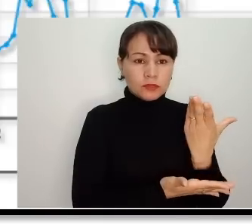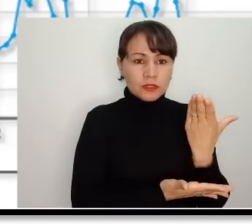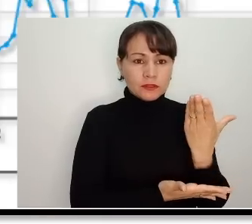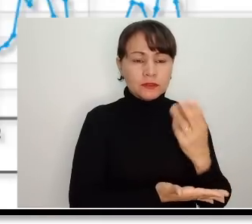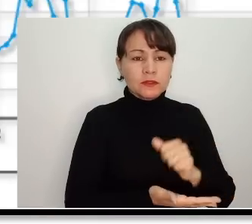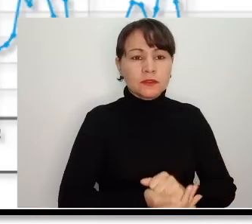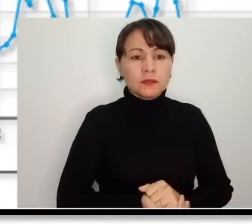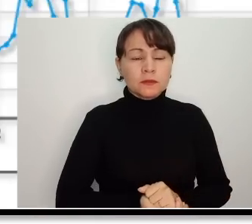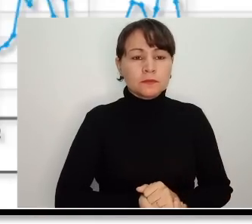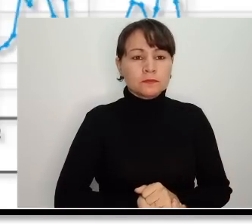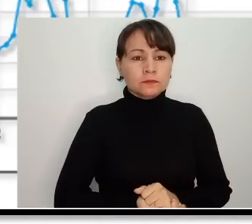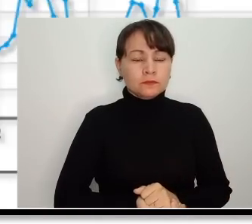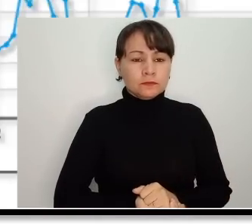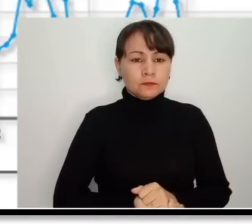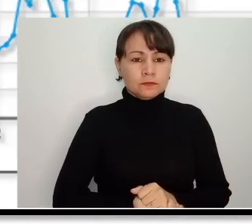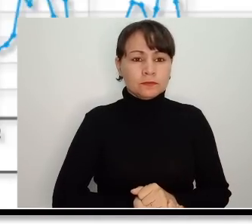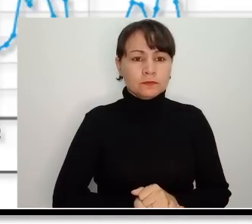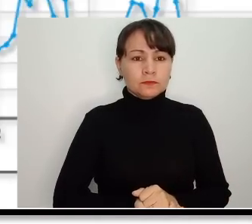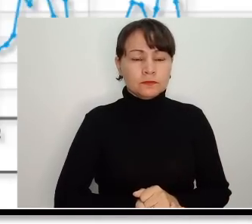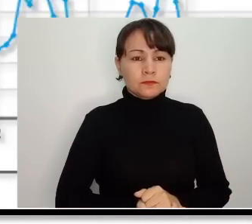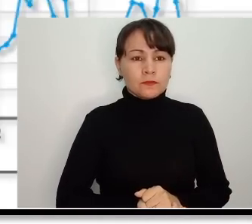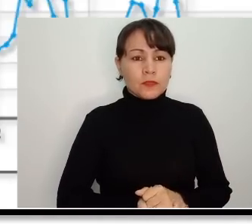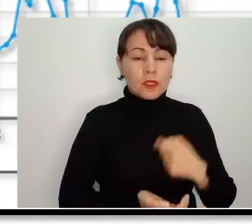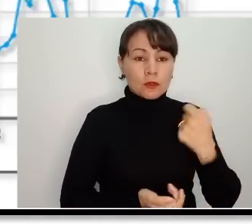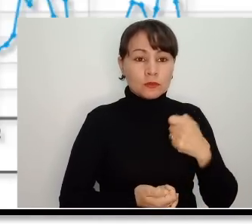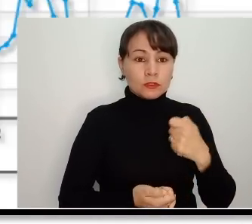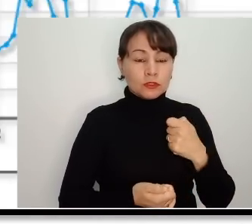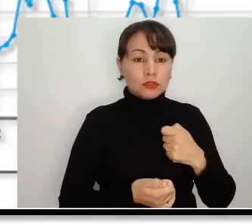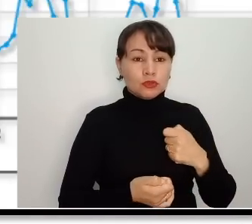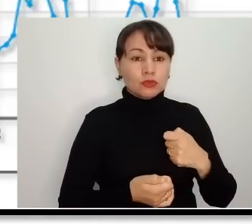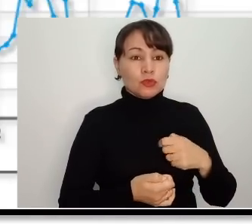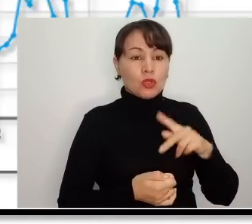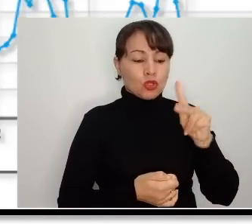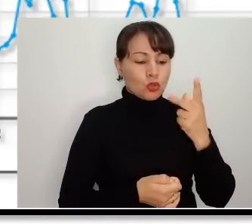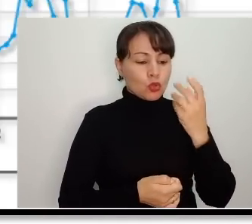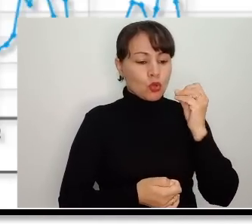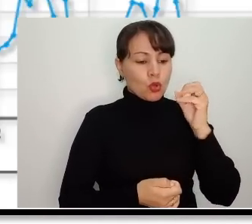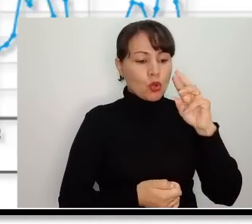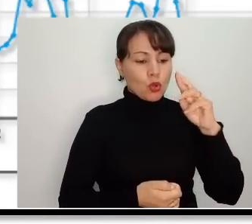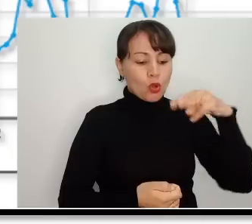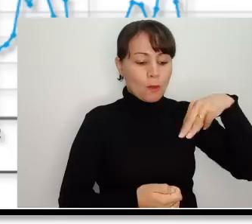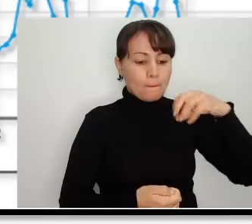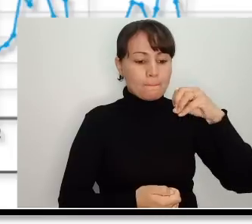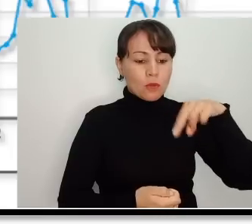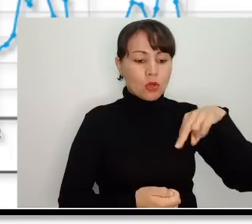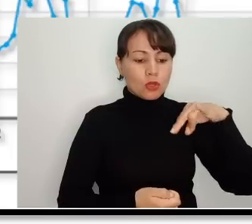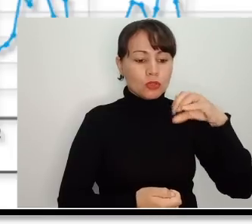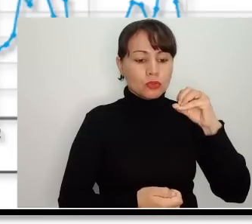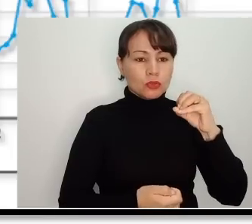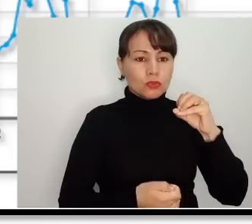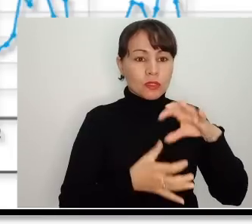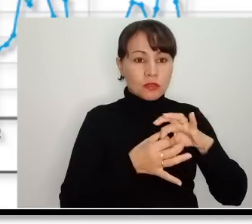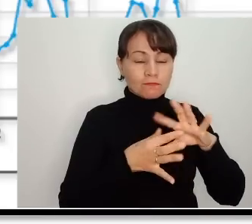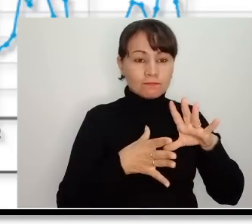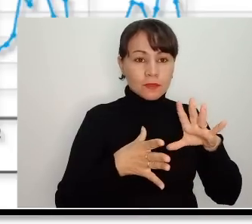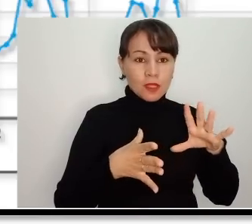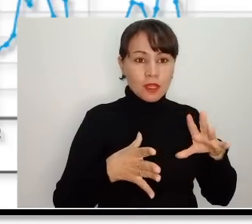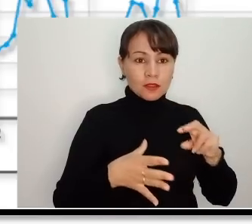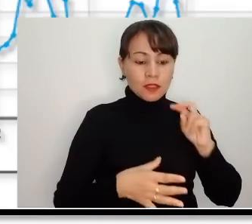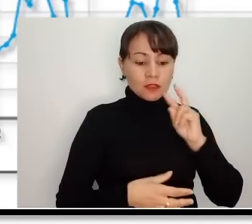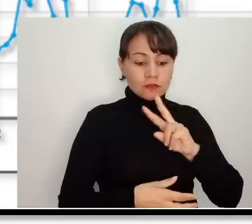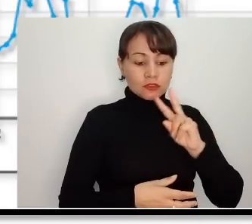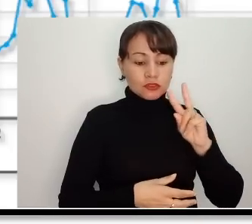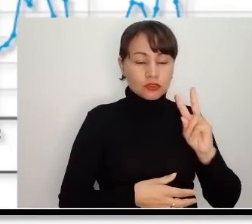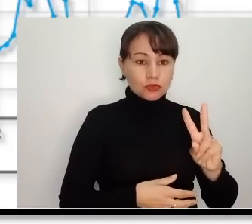seja consolidado, eu preciso de um hormônio importantíssimo, que é liberado a partir